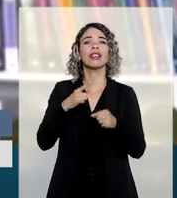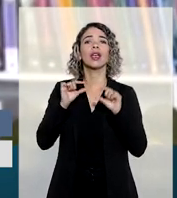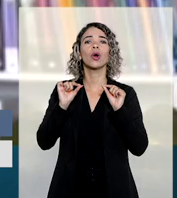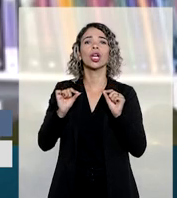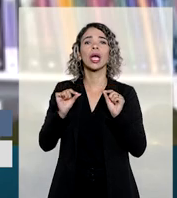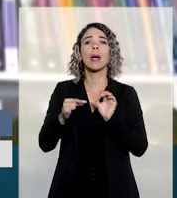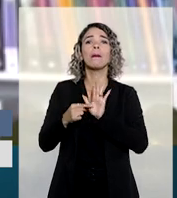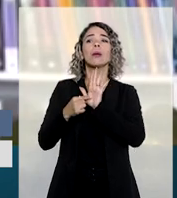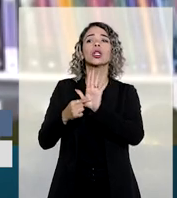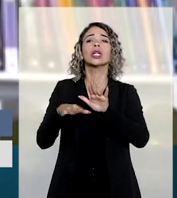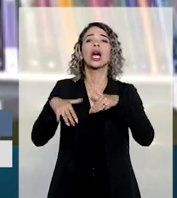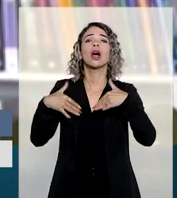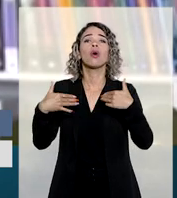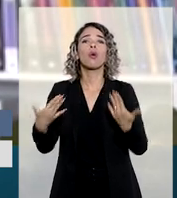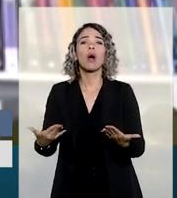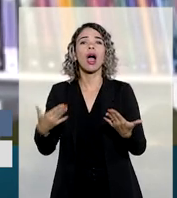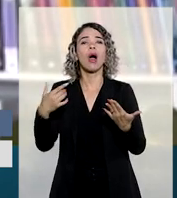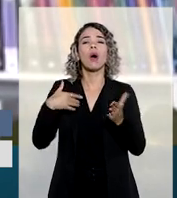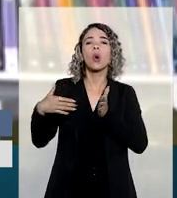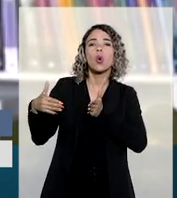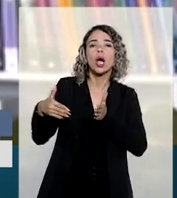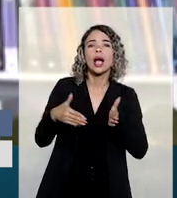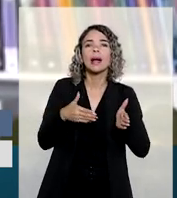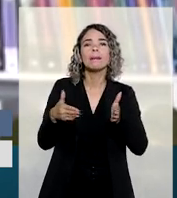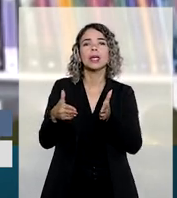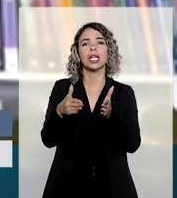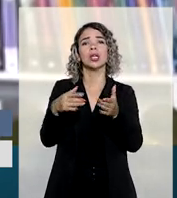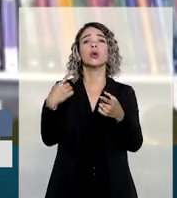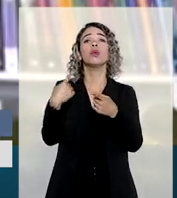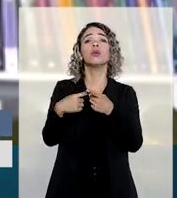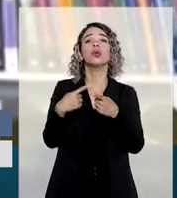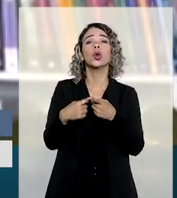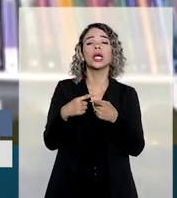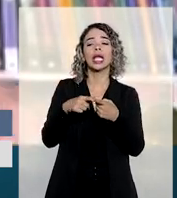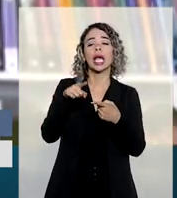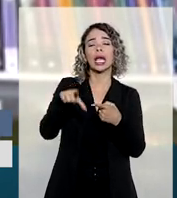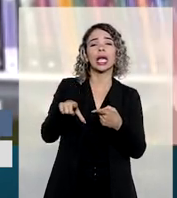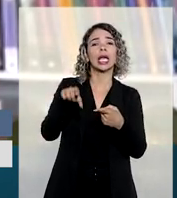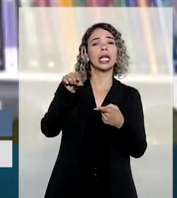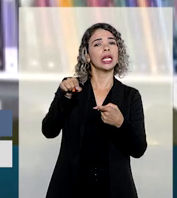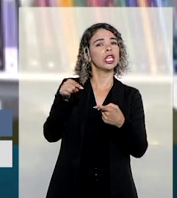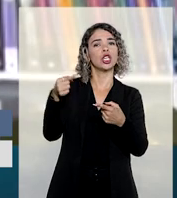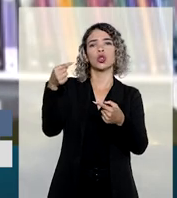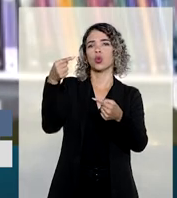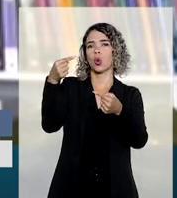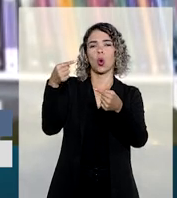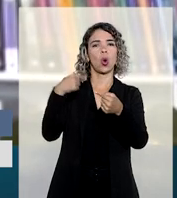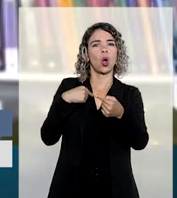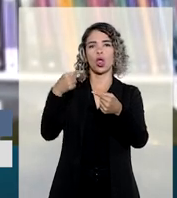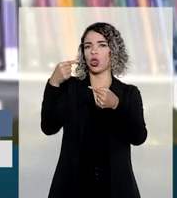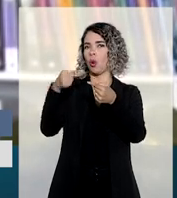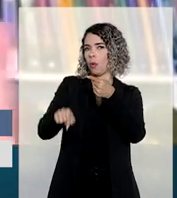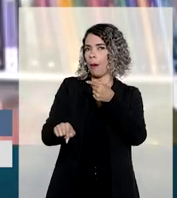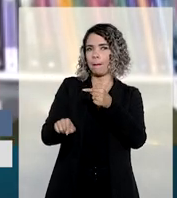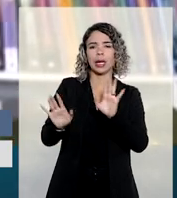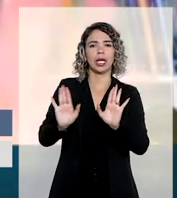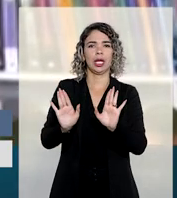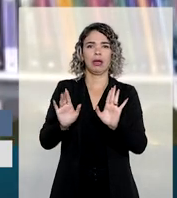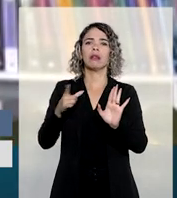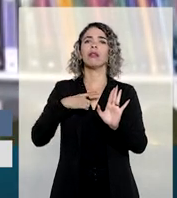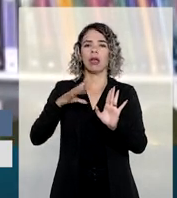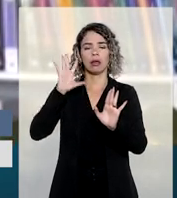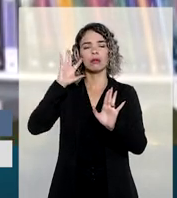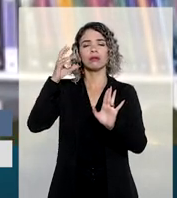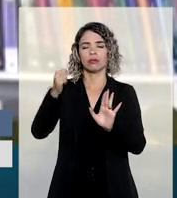ela precisa, dentre outras coisas, indicar o cabimento desses precedentes ou indicar por que que um precedente não está sendo aplicado.